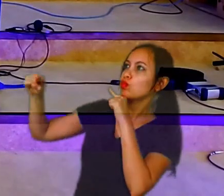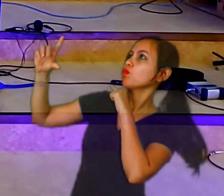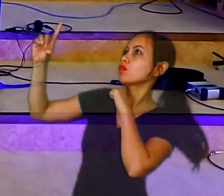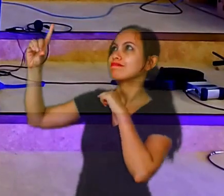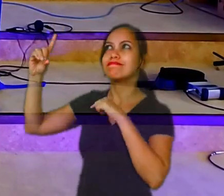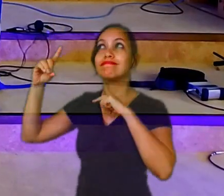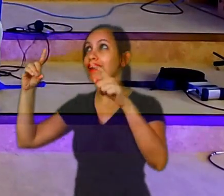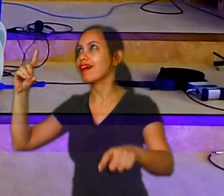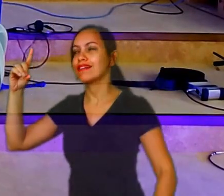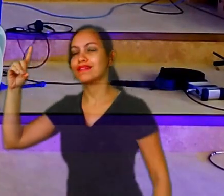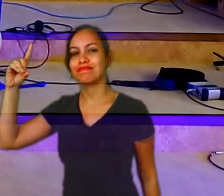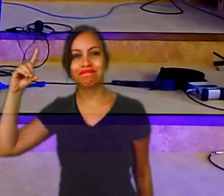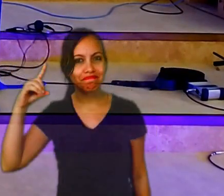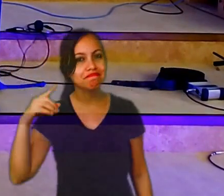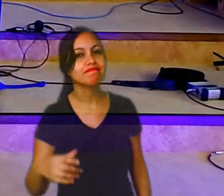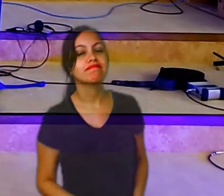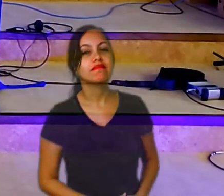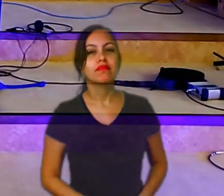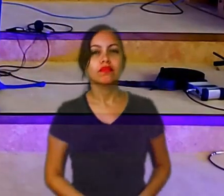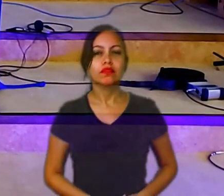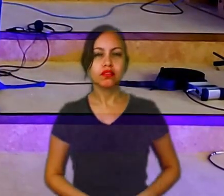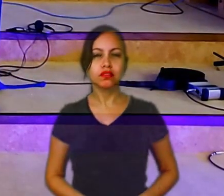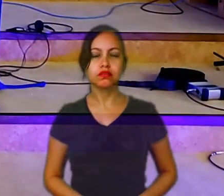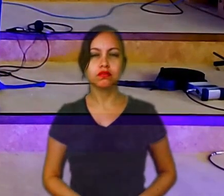resistir. Sabe o que é isso, querido? Fé,